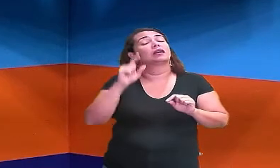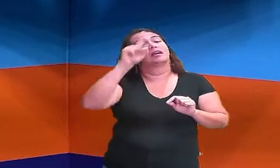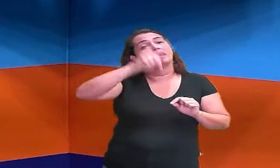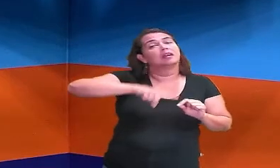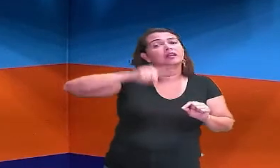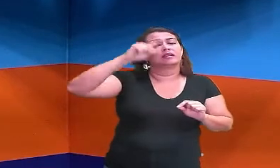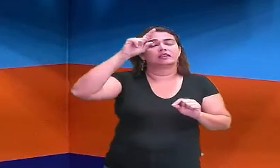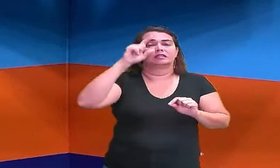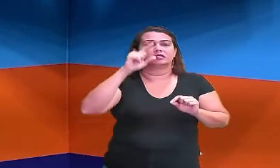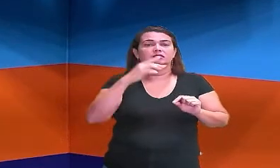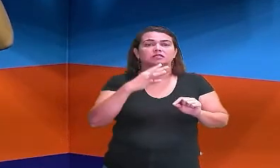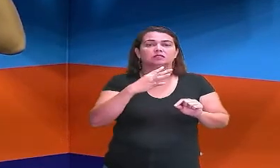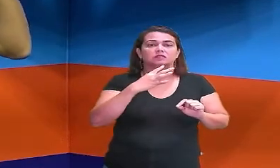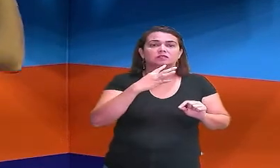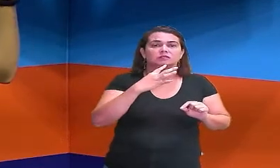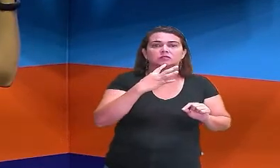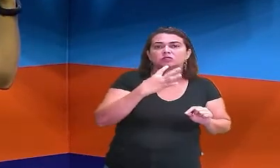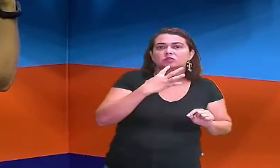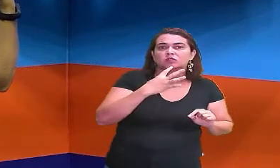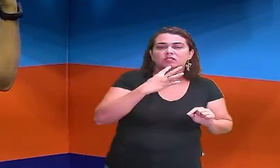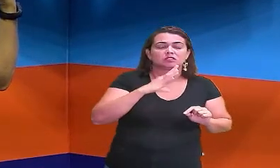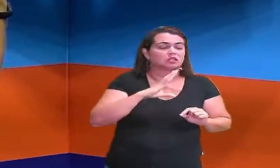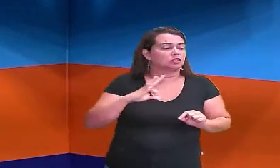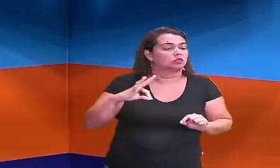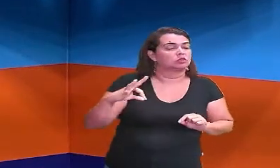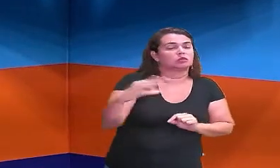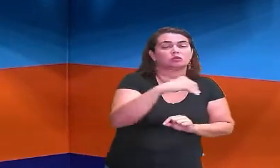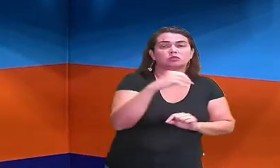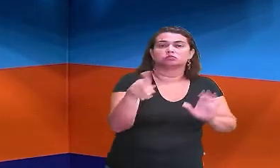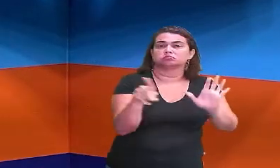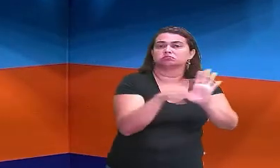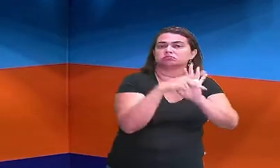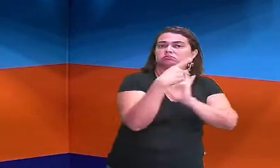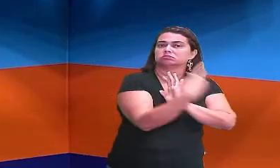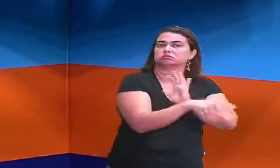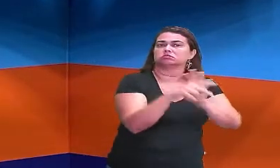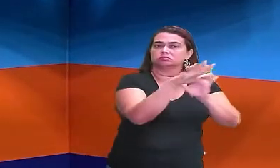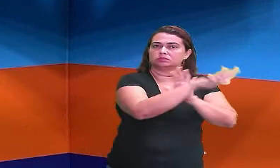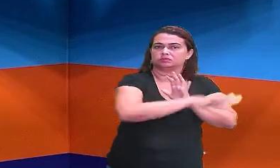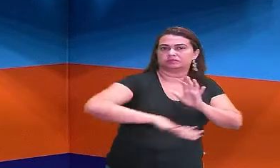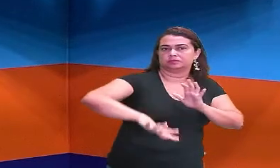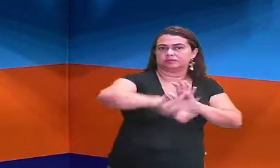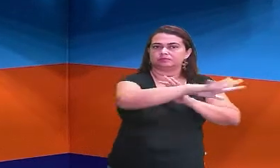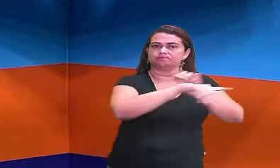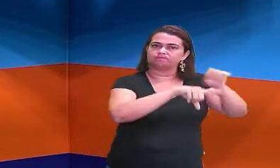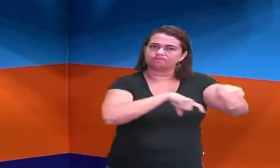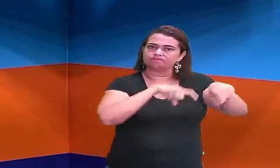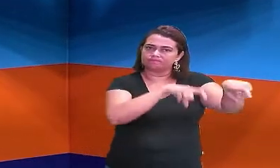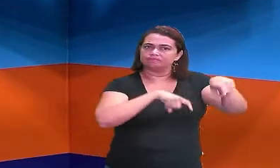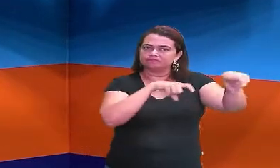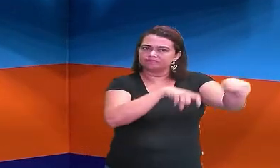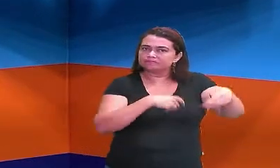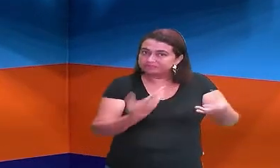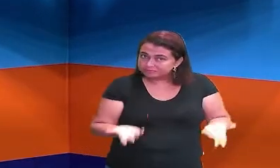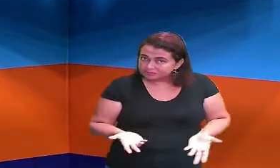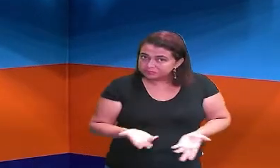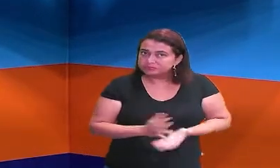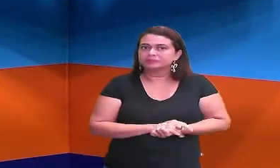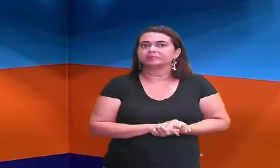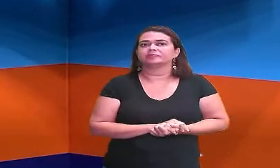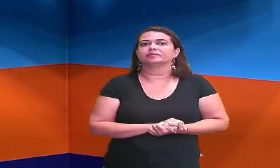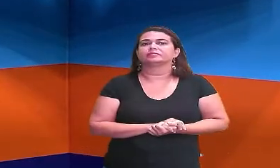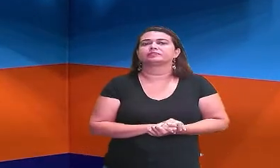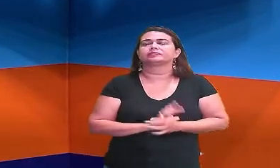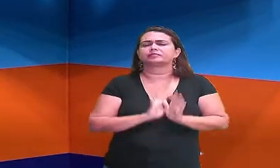os espaços da zona rural. Simbora aprender junto comigo hoje. Vamos lá! Para começo